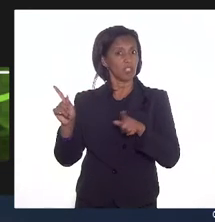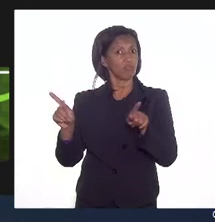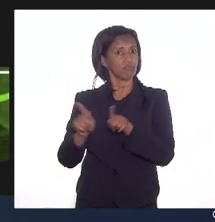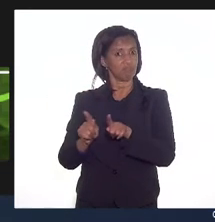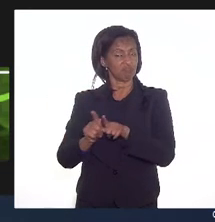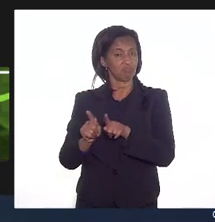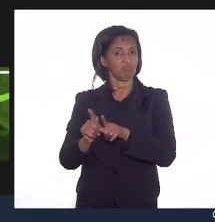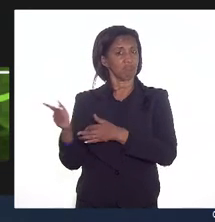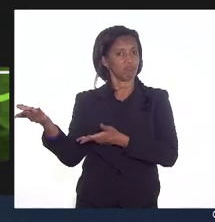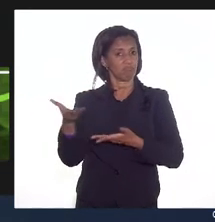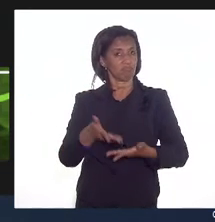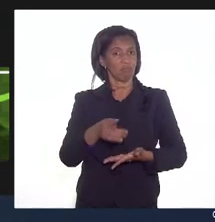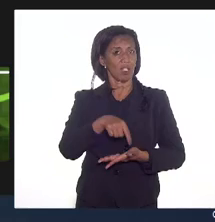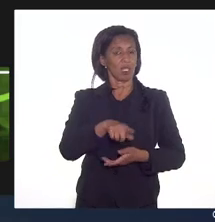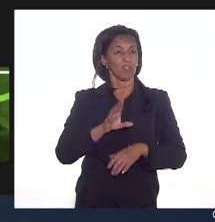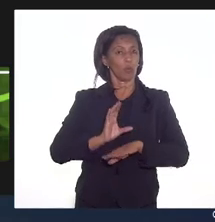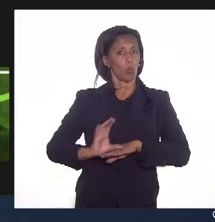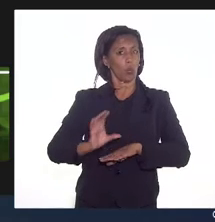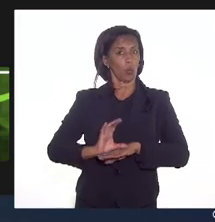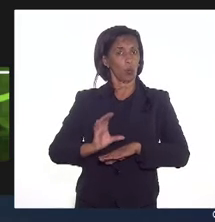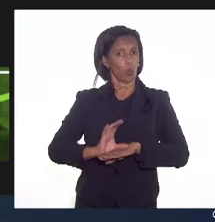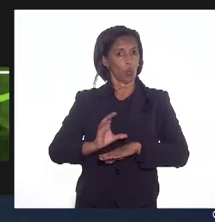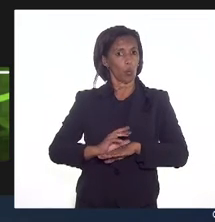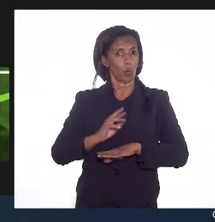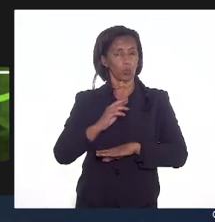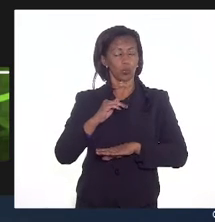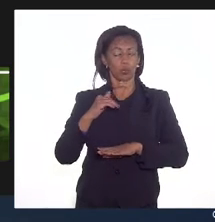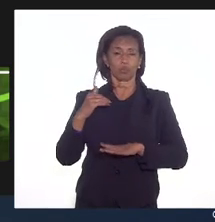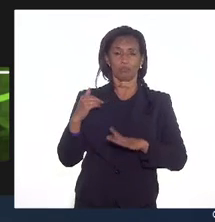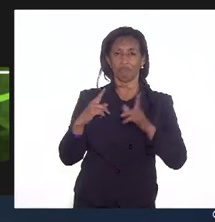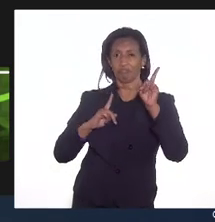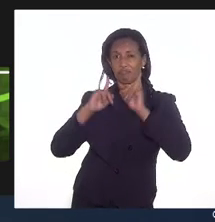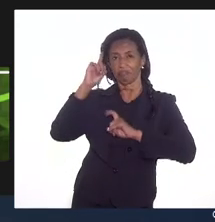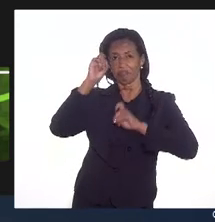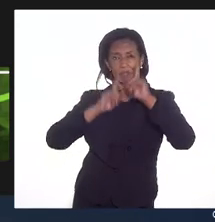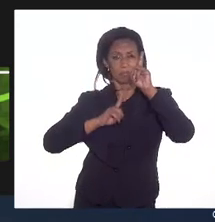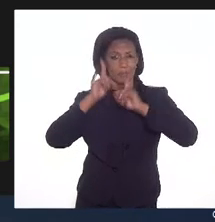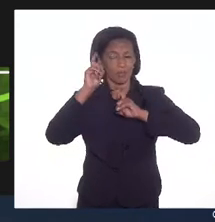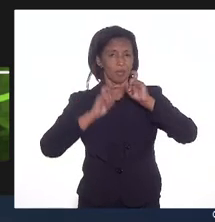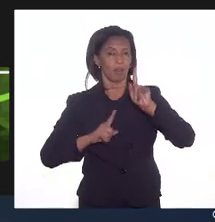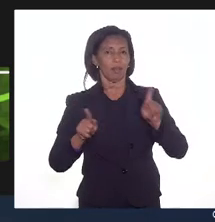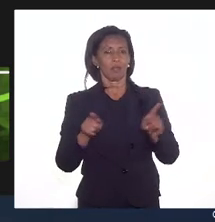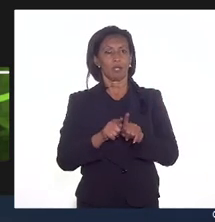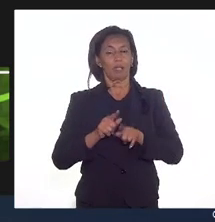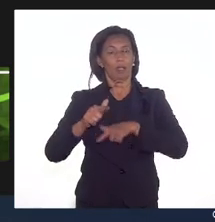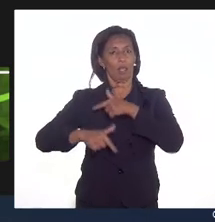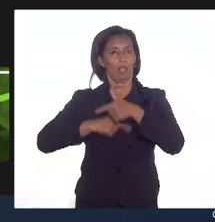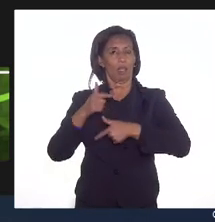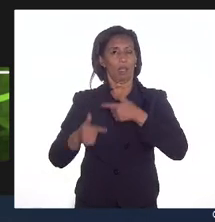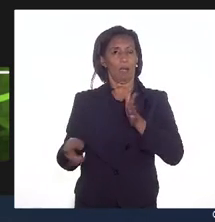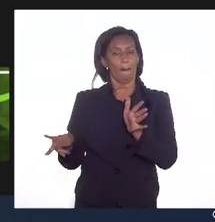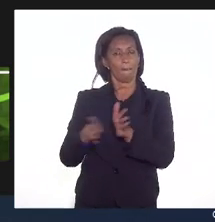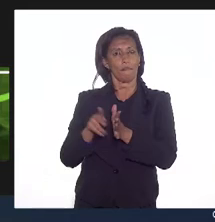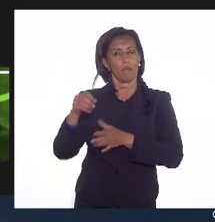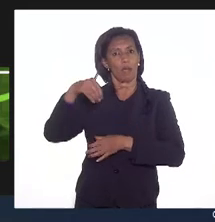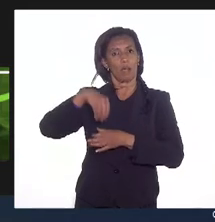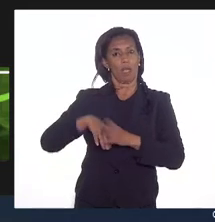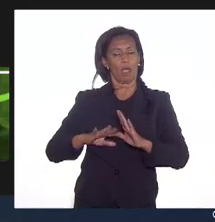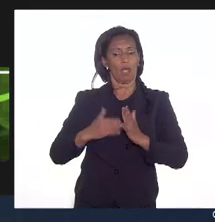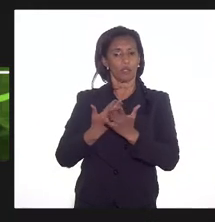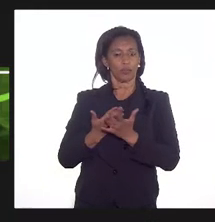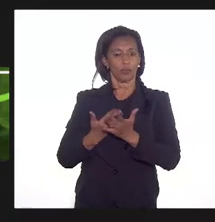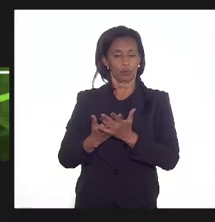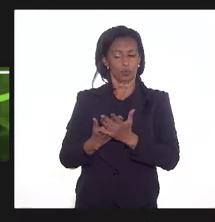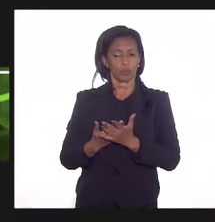para cá eles fazem um curso de extensão deles eles trabalham aqui dentro da própria escola nós